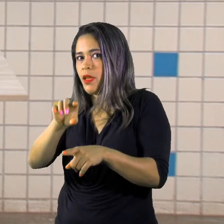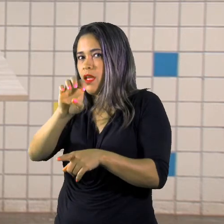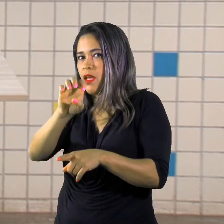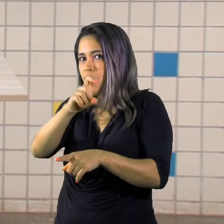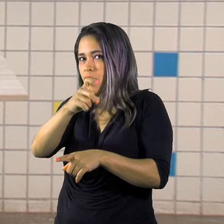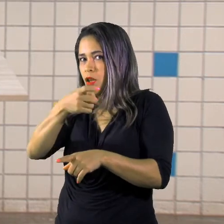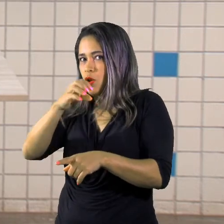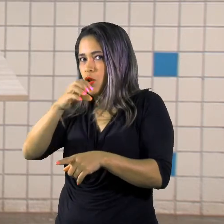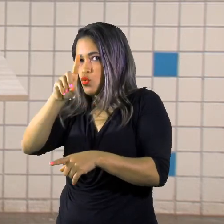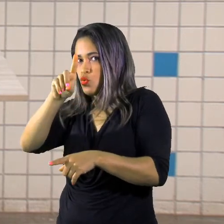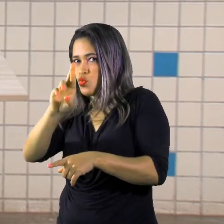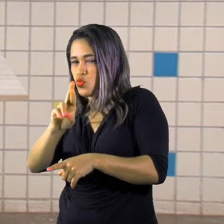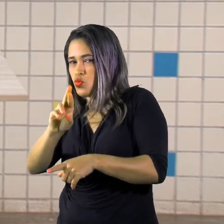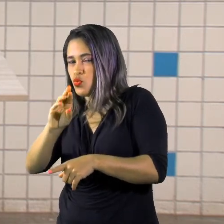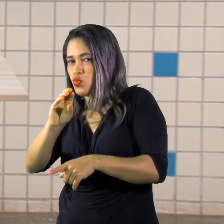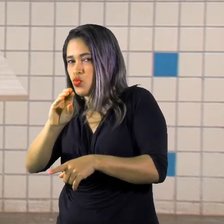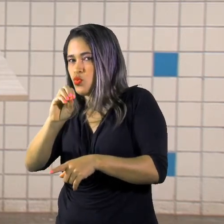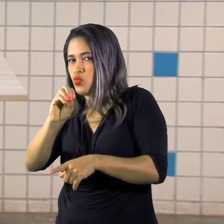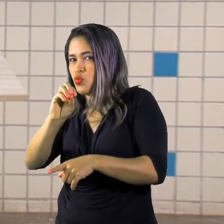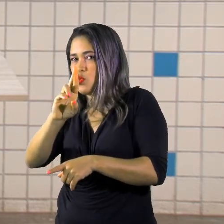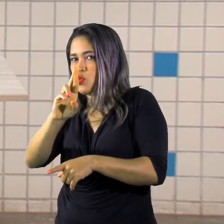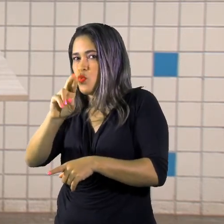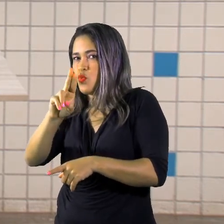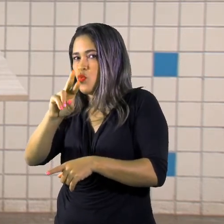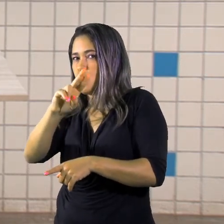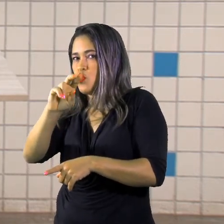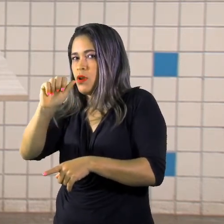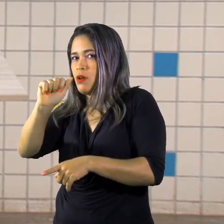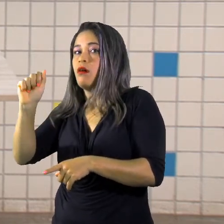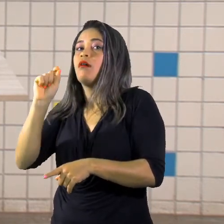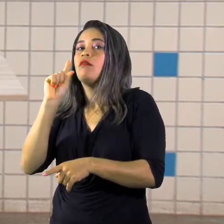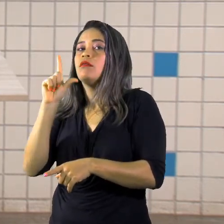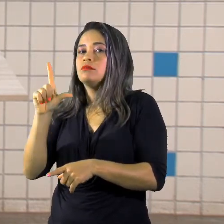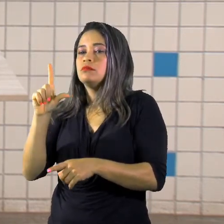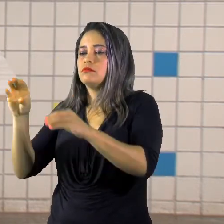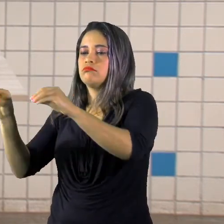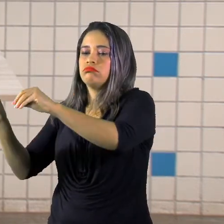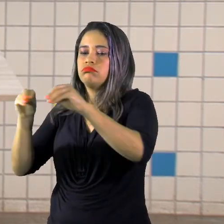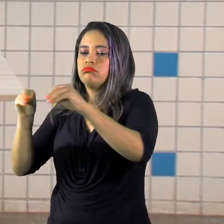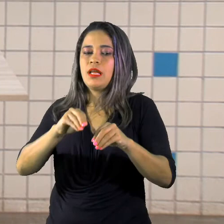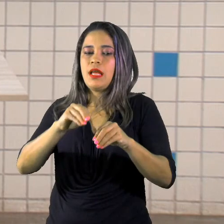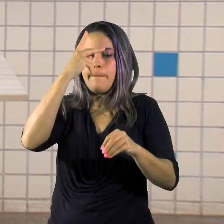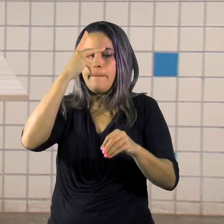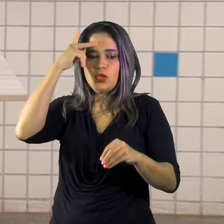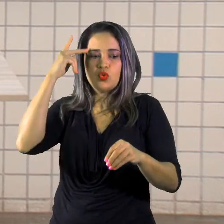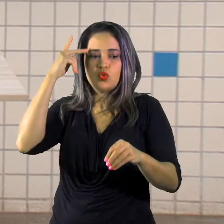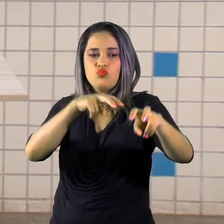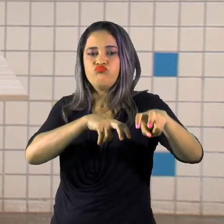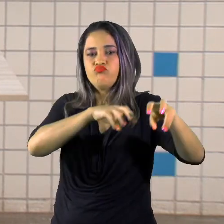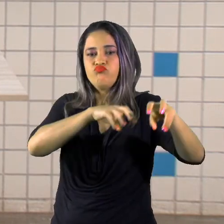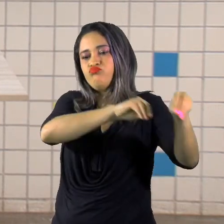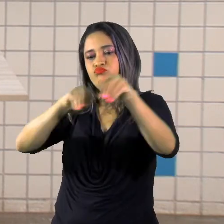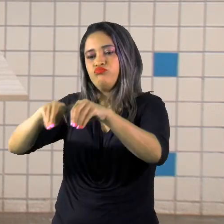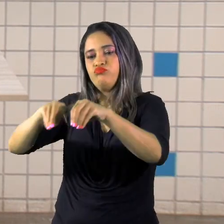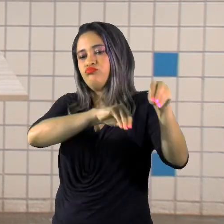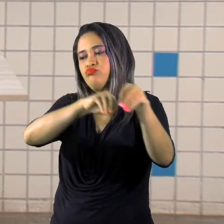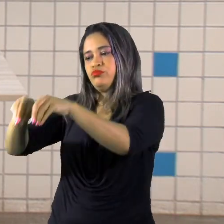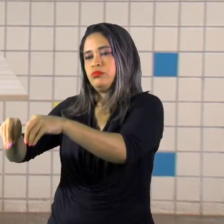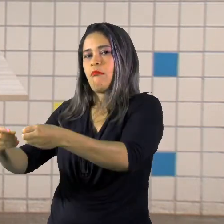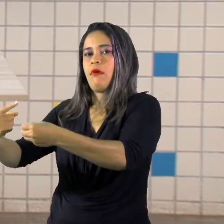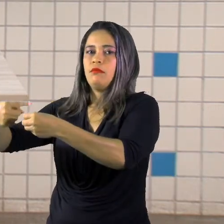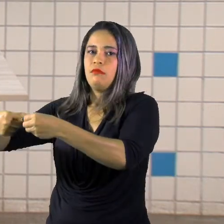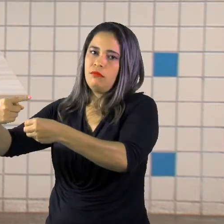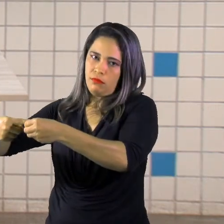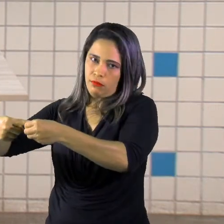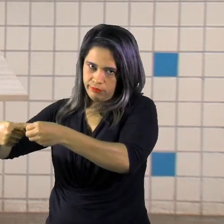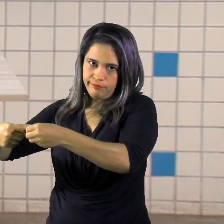uma intensificação do êxodo rural, que é a migração da população do campo para a cidade, ok? Então, esses são